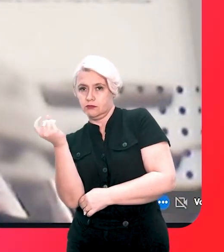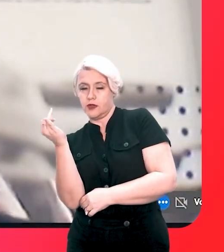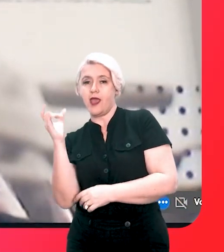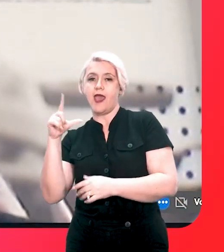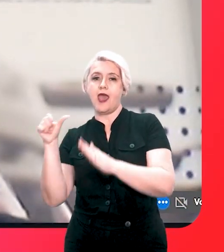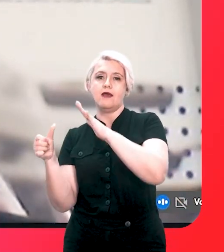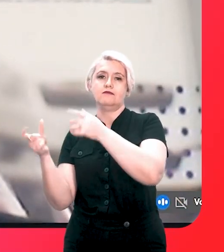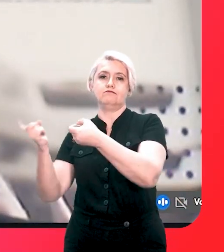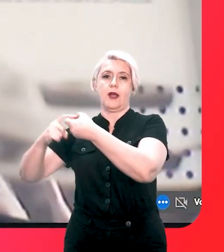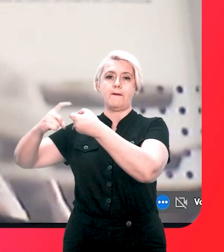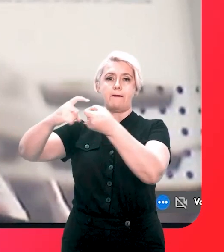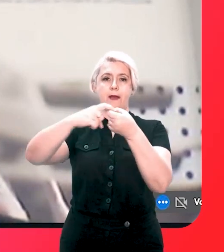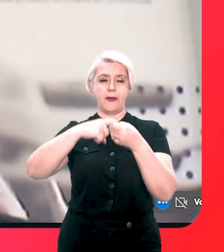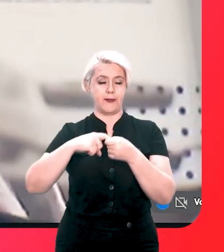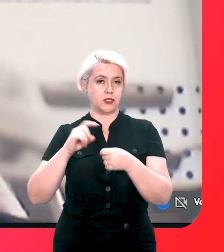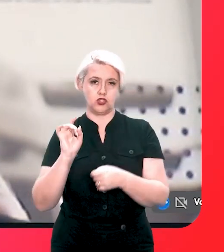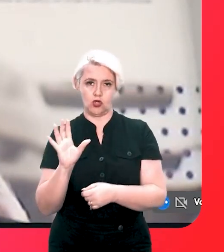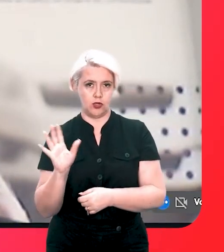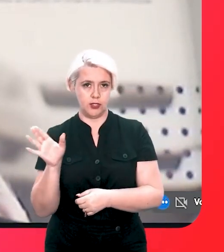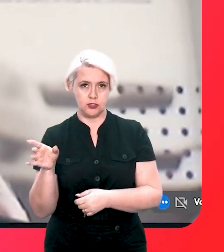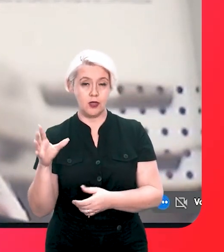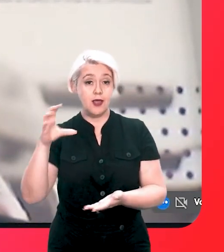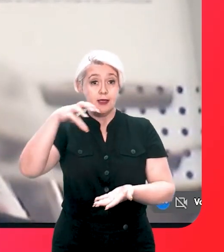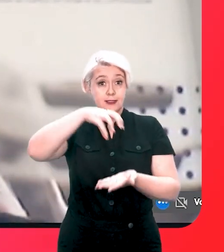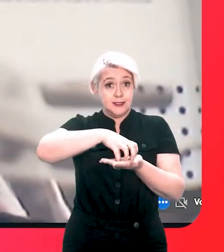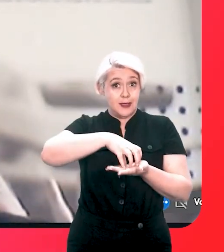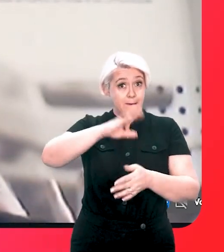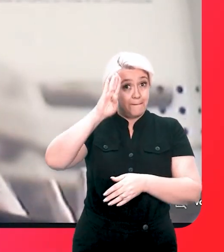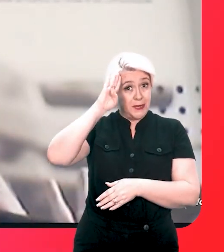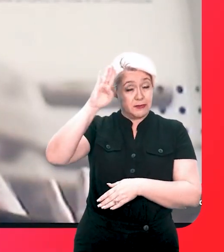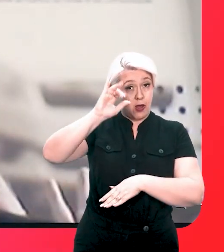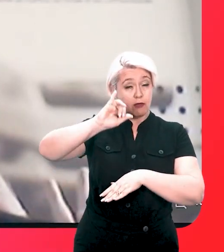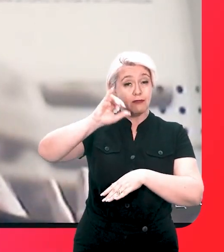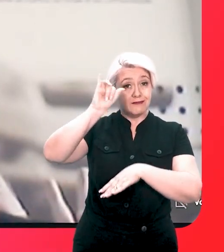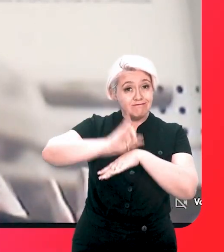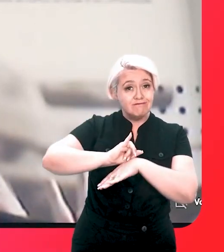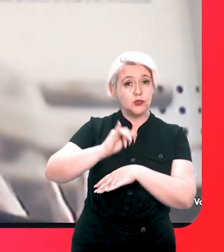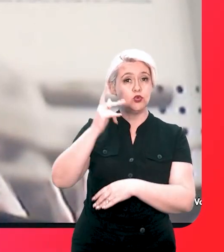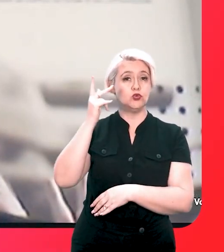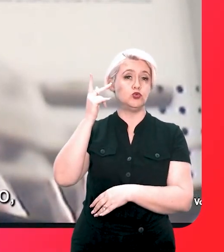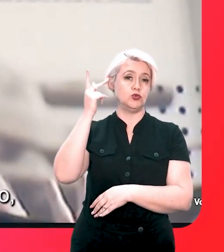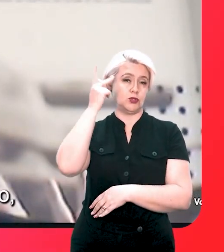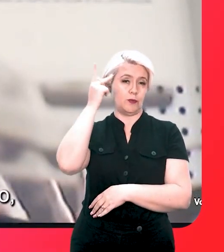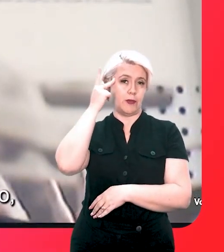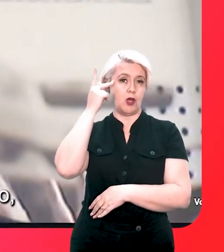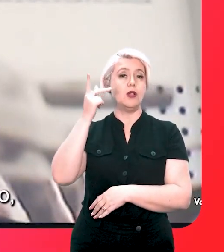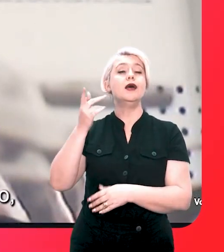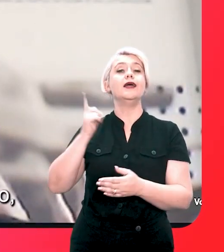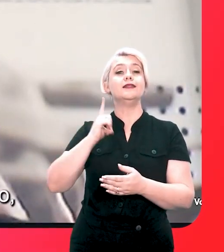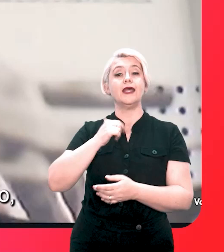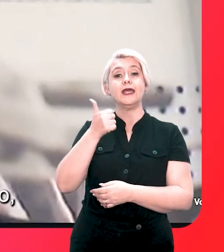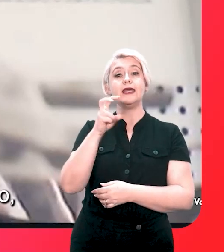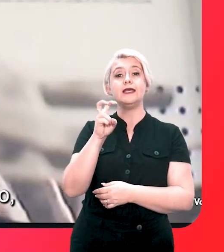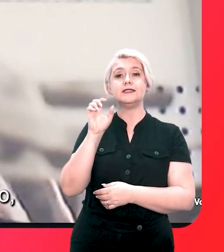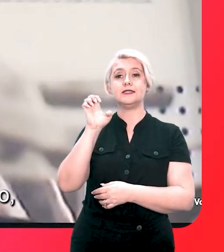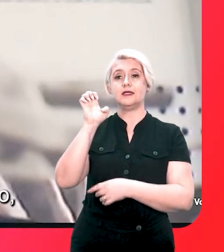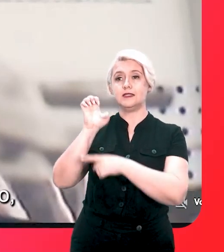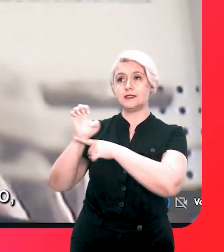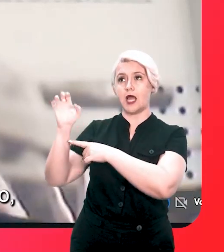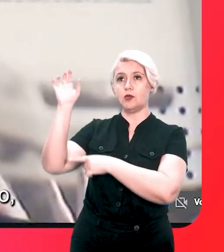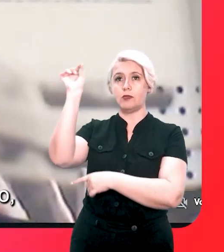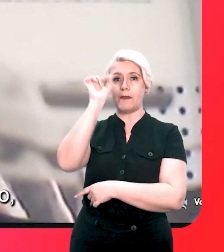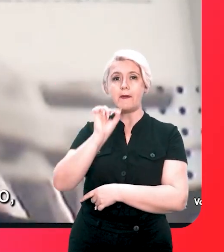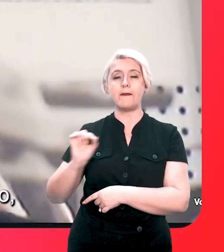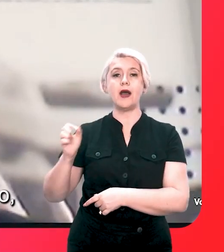né? Então, a sede e hoje 15 núcleos. 15 hoje porque foi agora